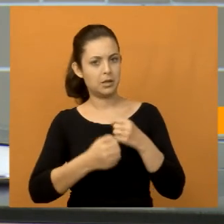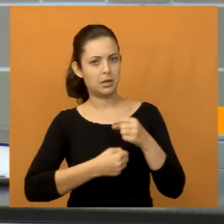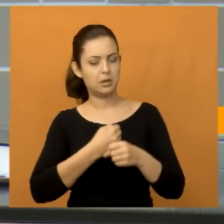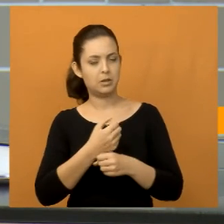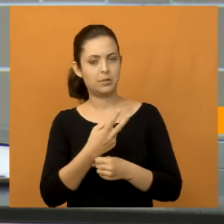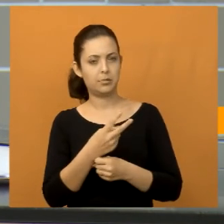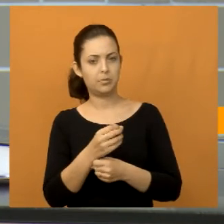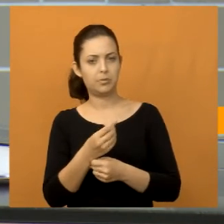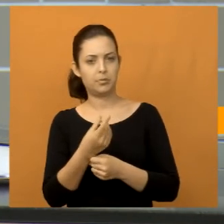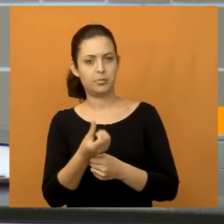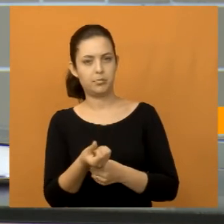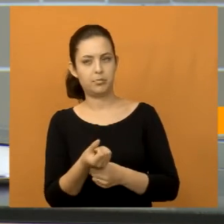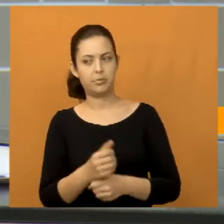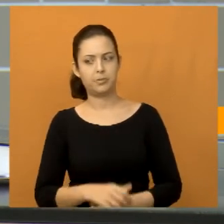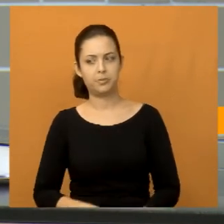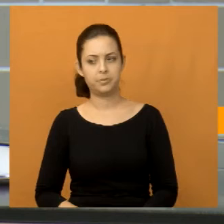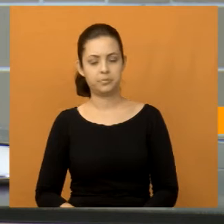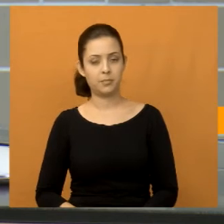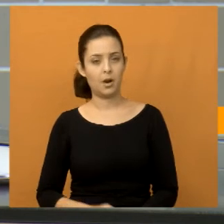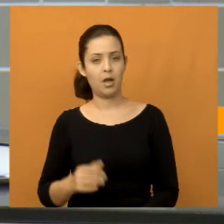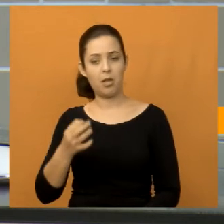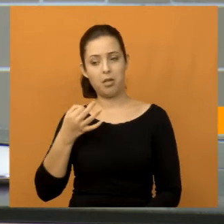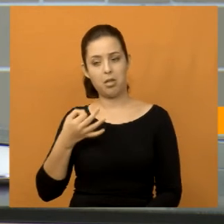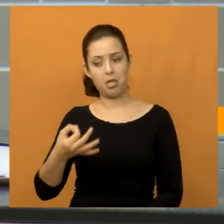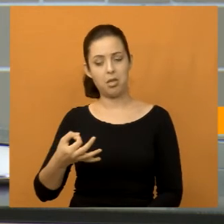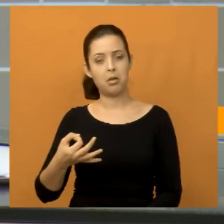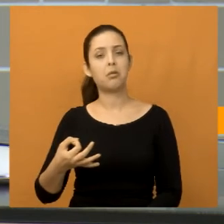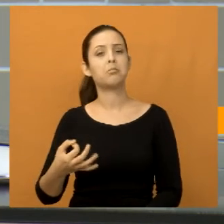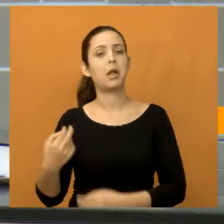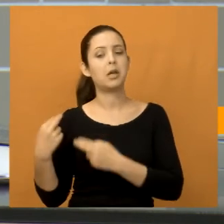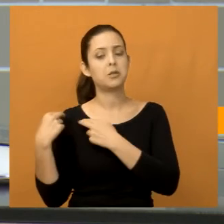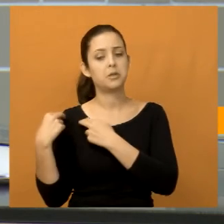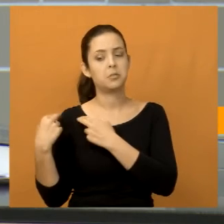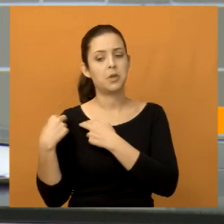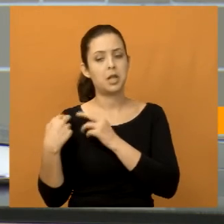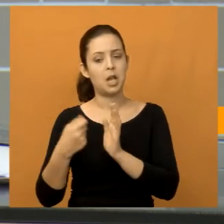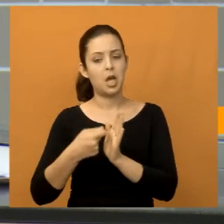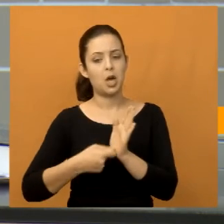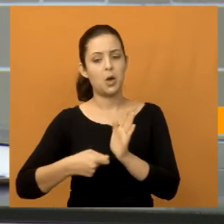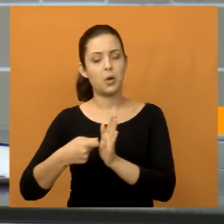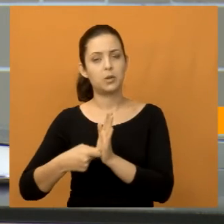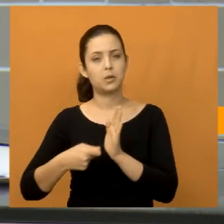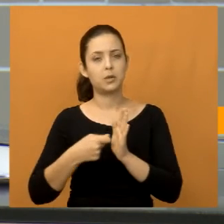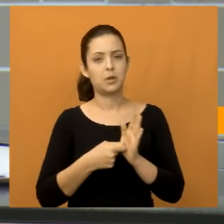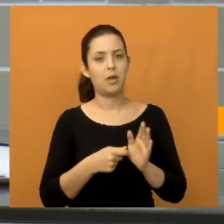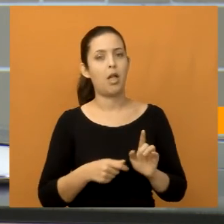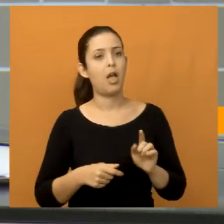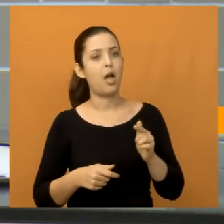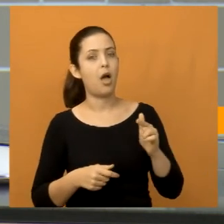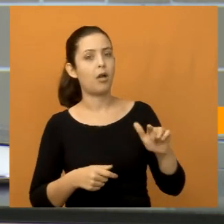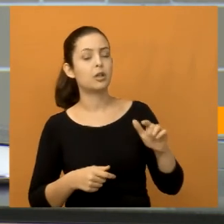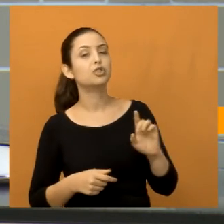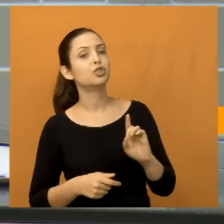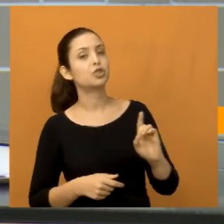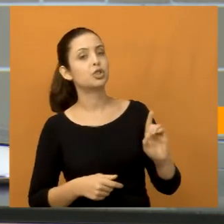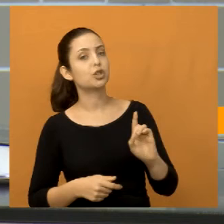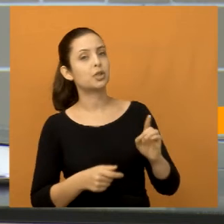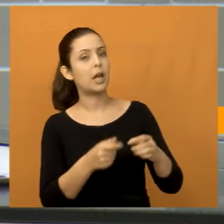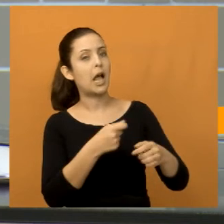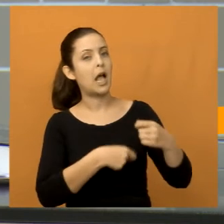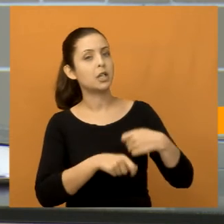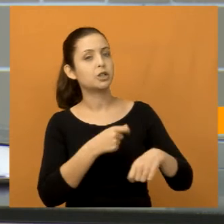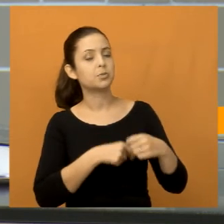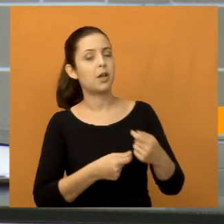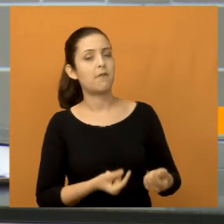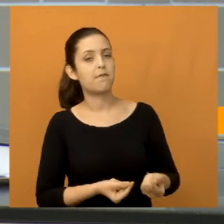2016. Segundo ele, a responsabilidade pelas contratações era da diretoria